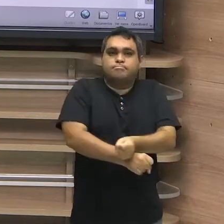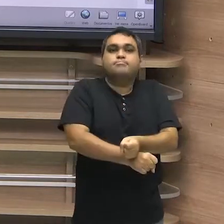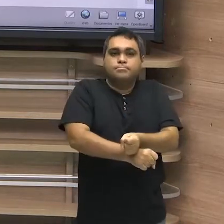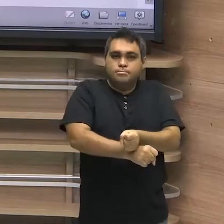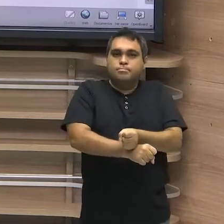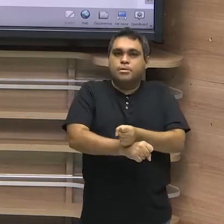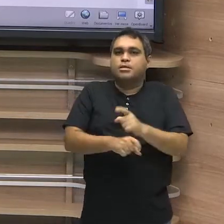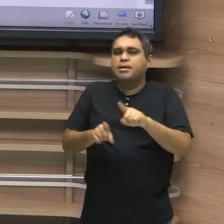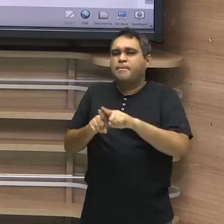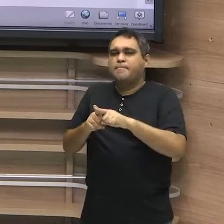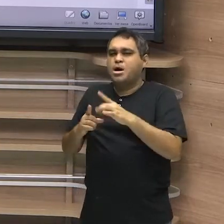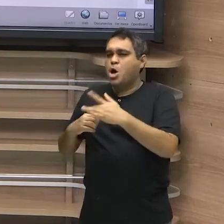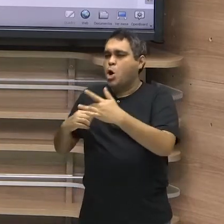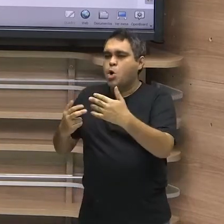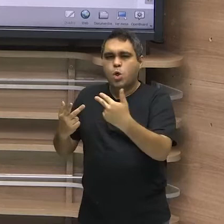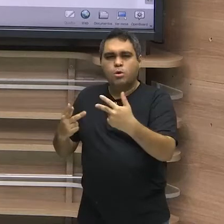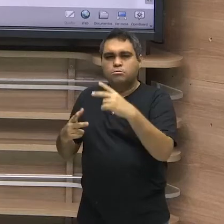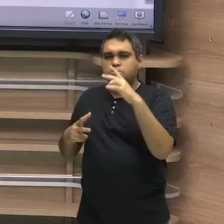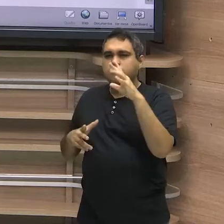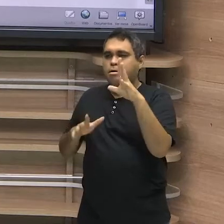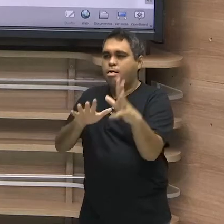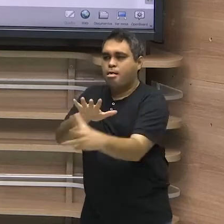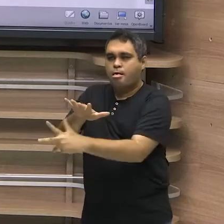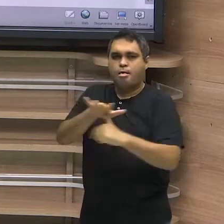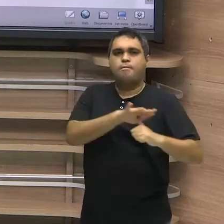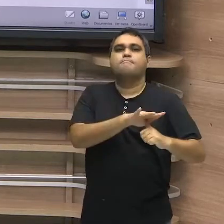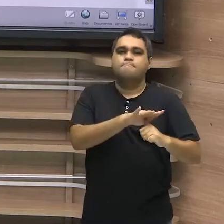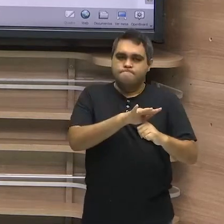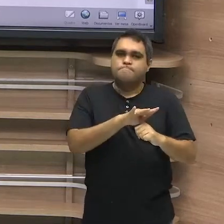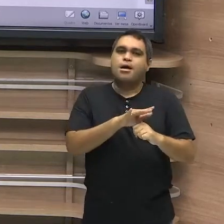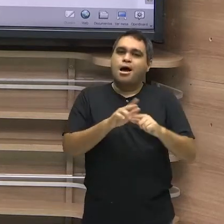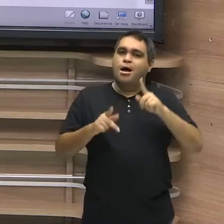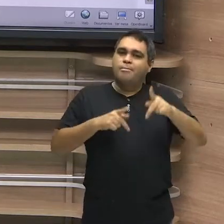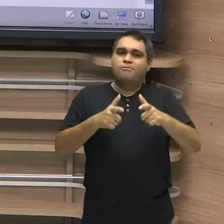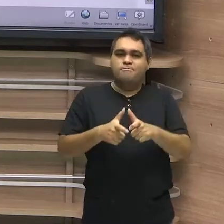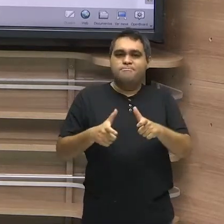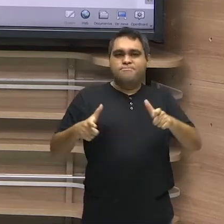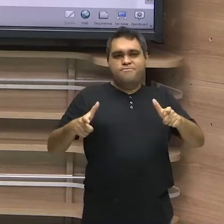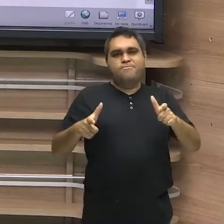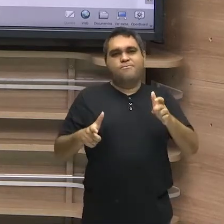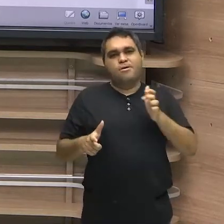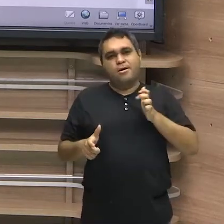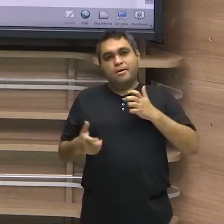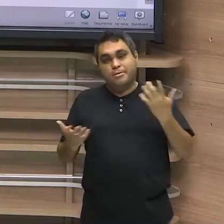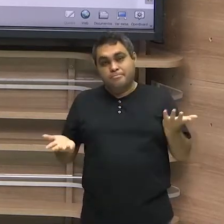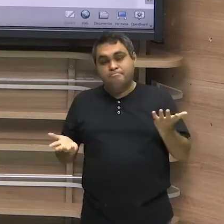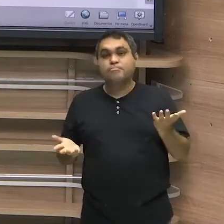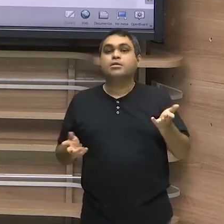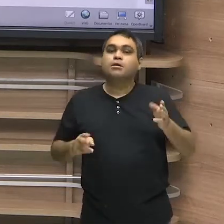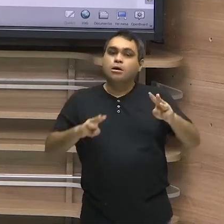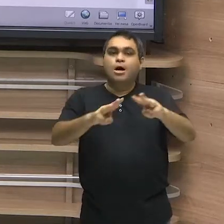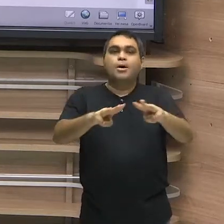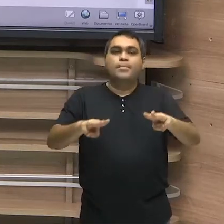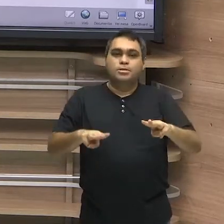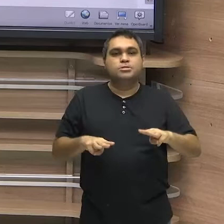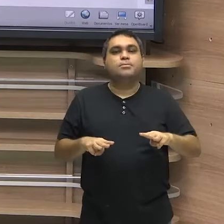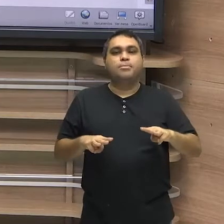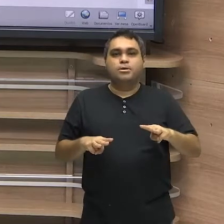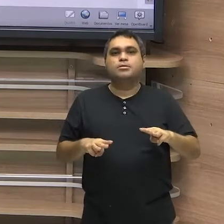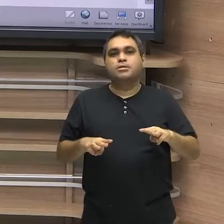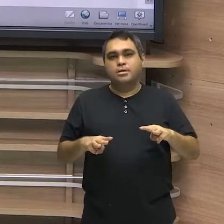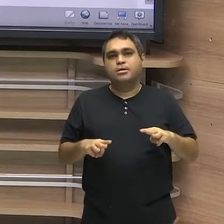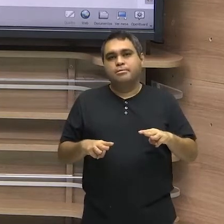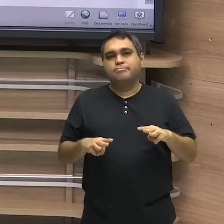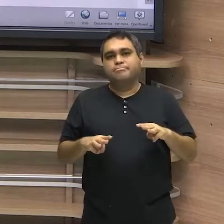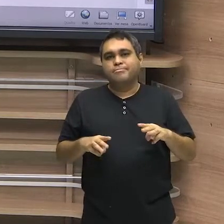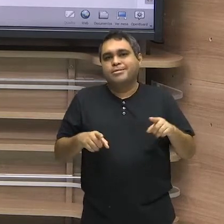suas riquezas. Então, era assim que os povos enriqueciam nessa época. Inclusive, foi assim que a Mesopotâmia chegou ao fim, né?